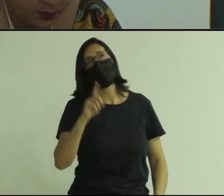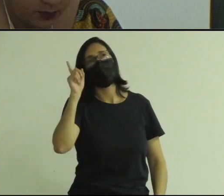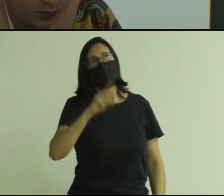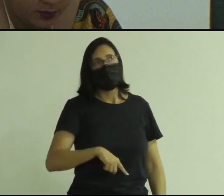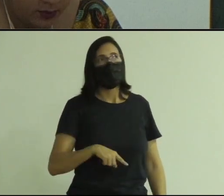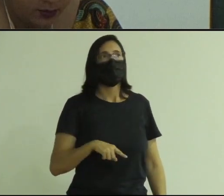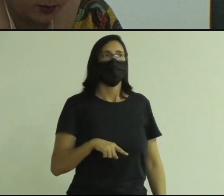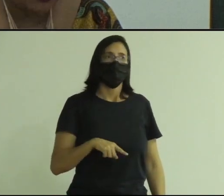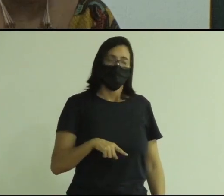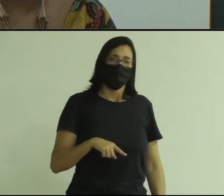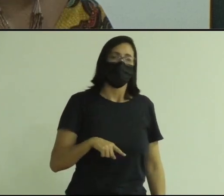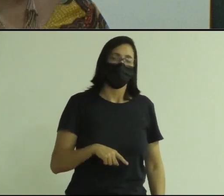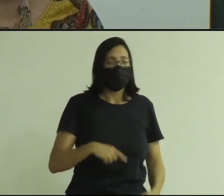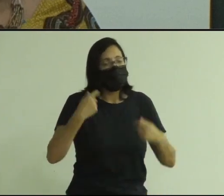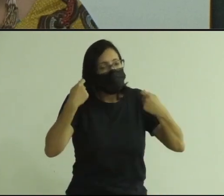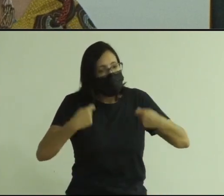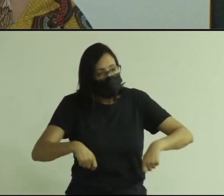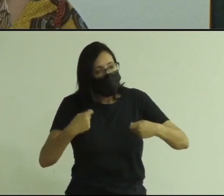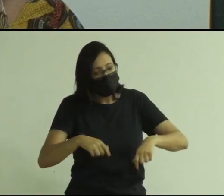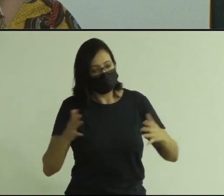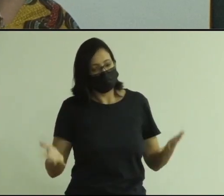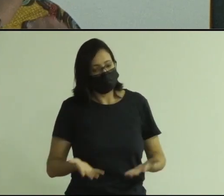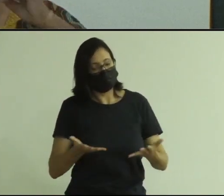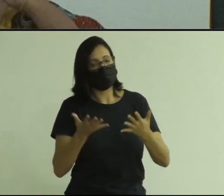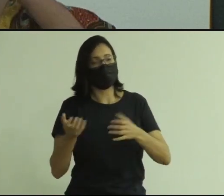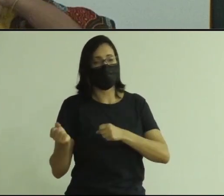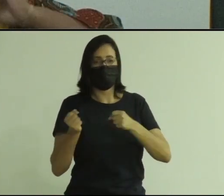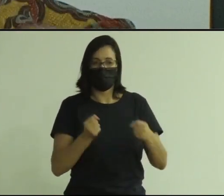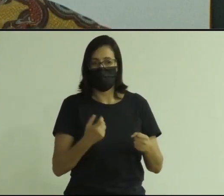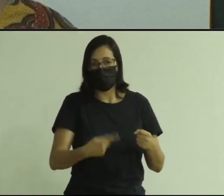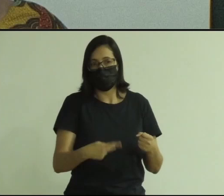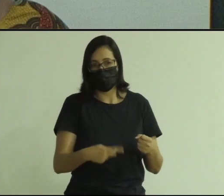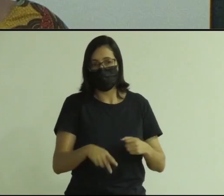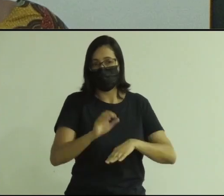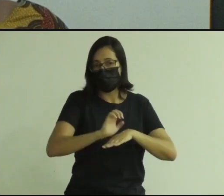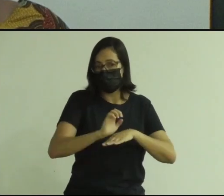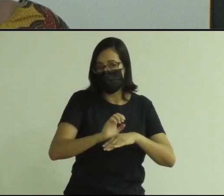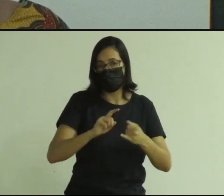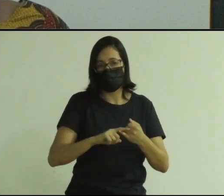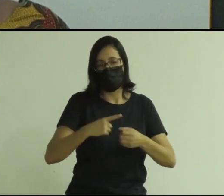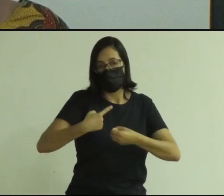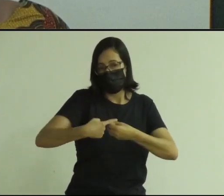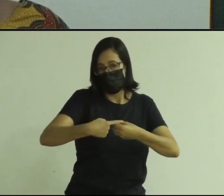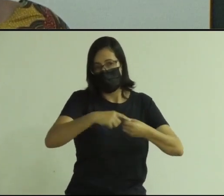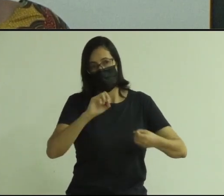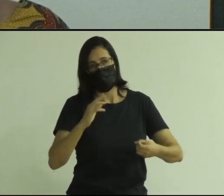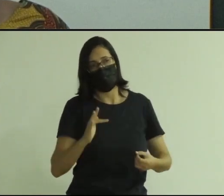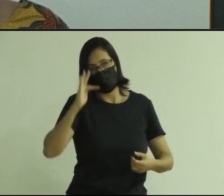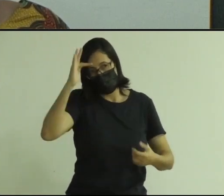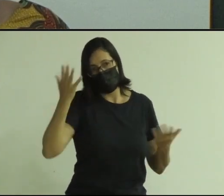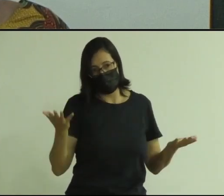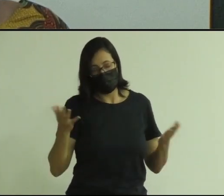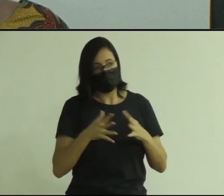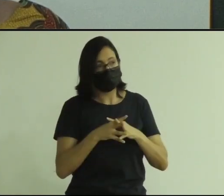coisa que precisa da iniciativa do Poder Executivo, seja estadual, seja municipal, seja federal,